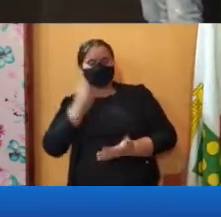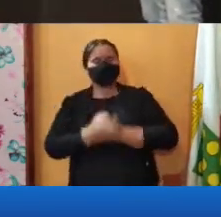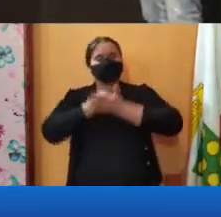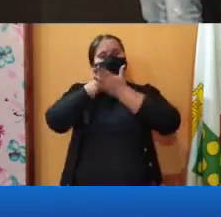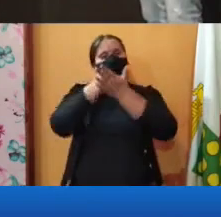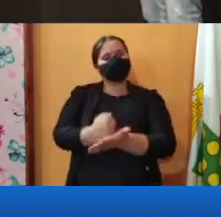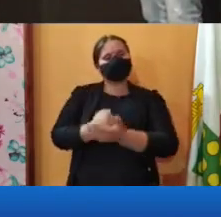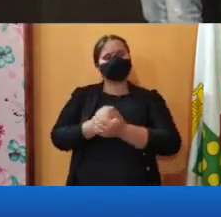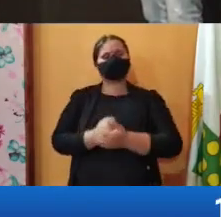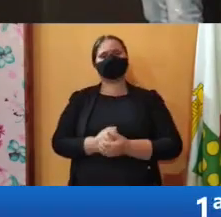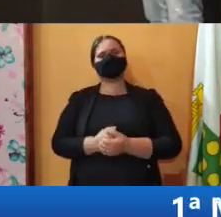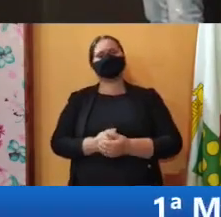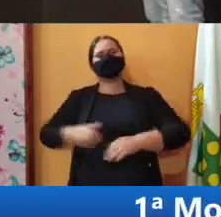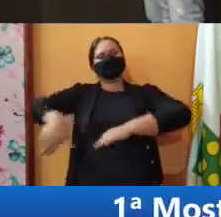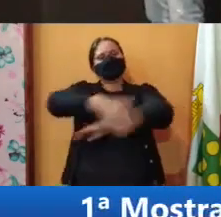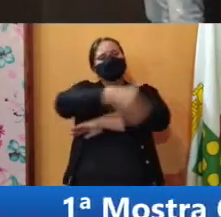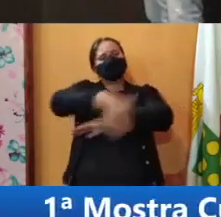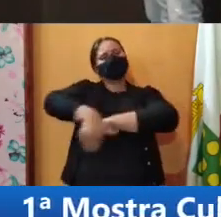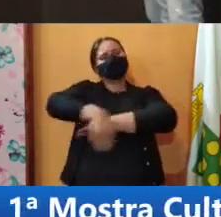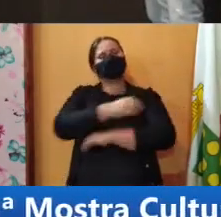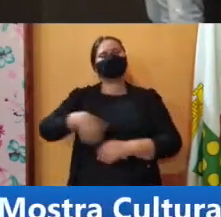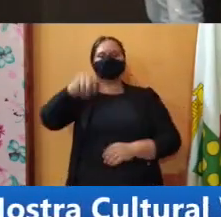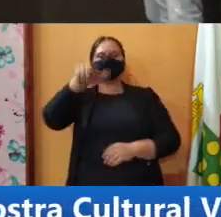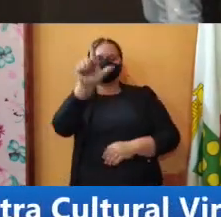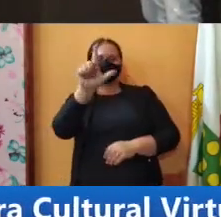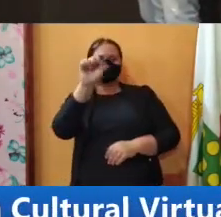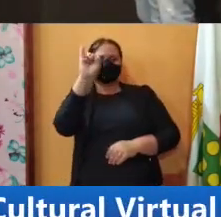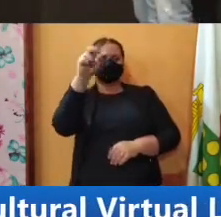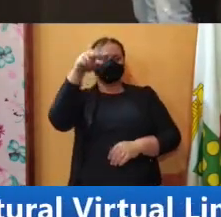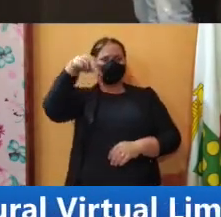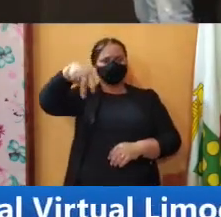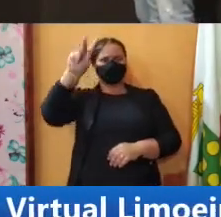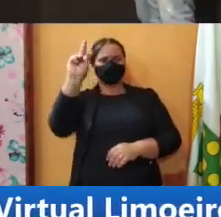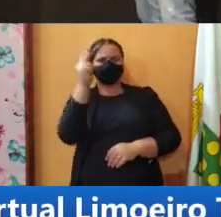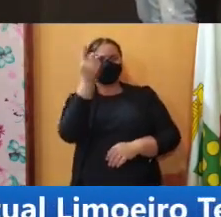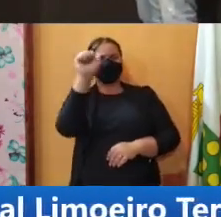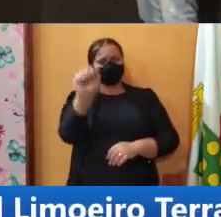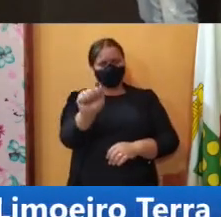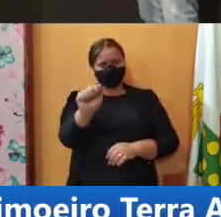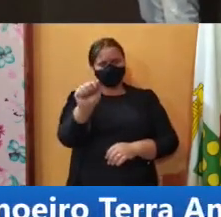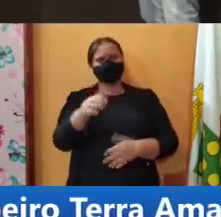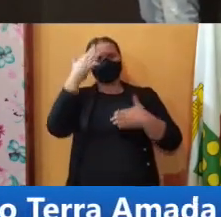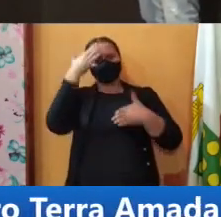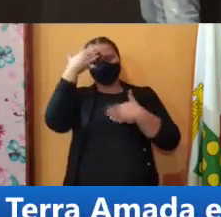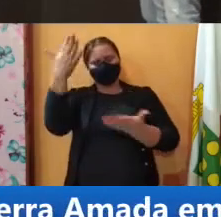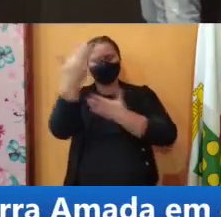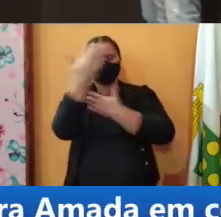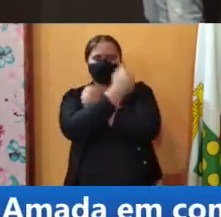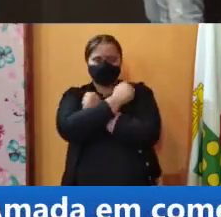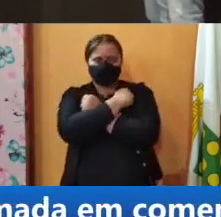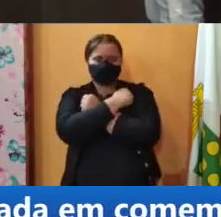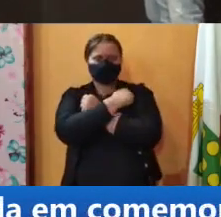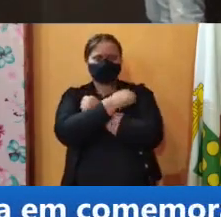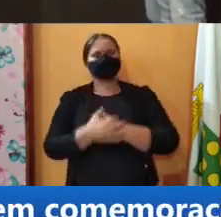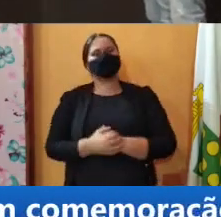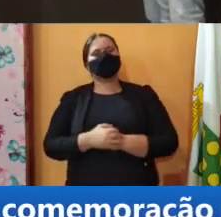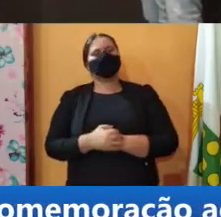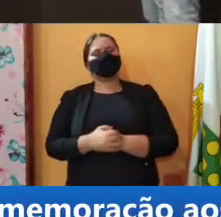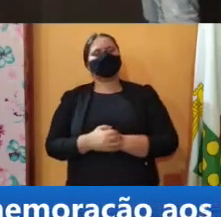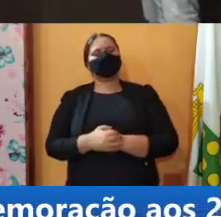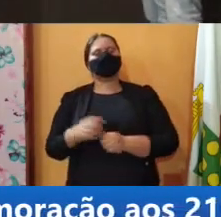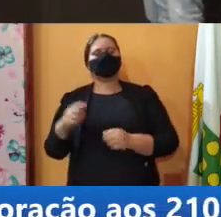ali na Rua da Linha. Um grande abraço para ele, um grande beijo para a Joyce, para todo mundo. E o nosso